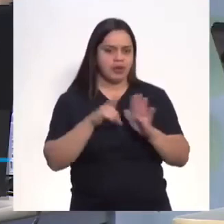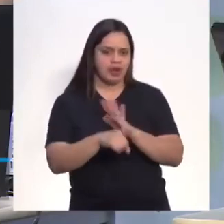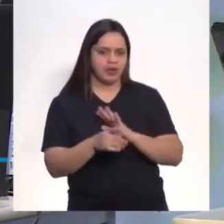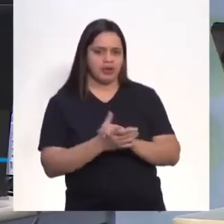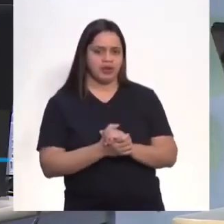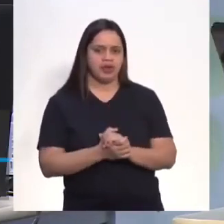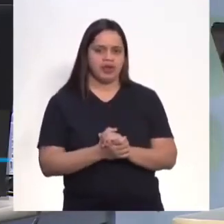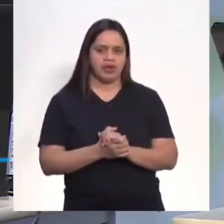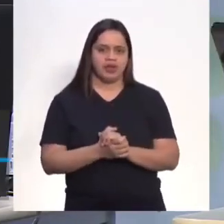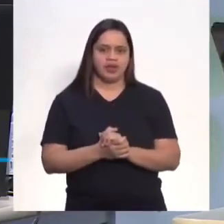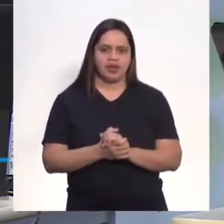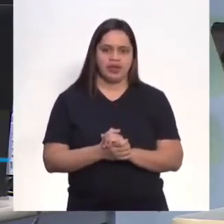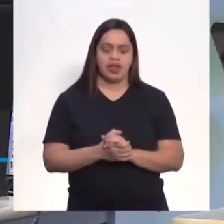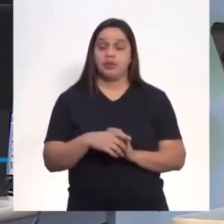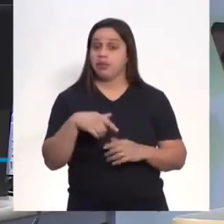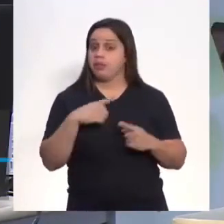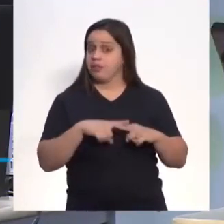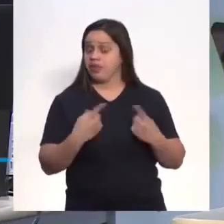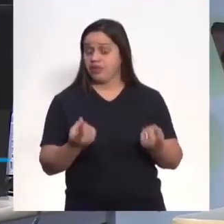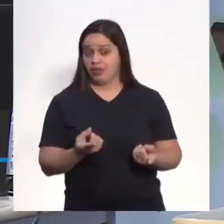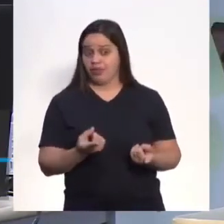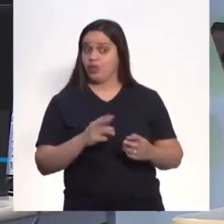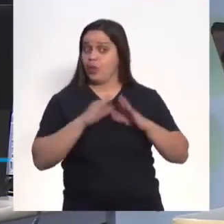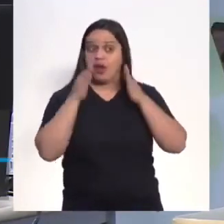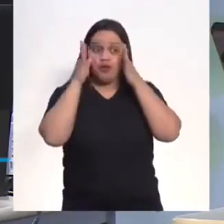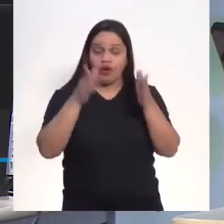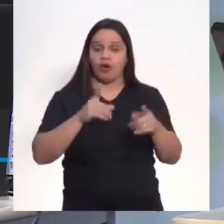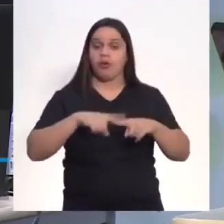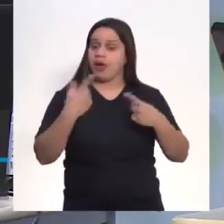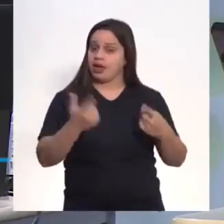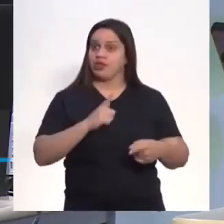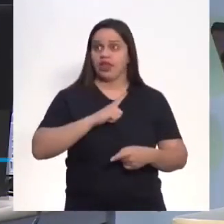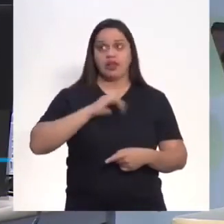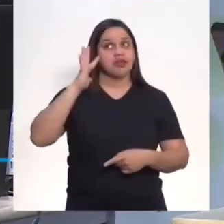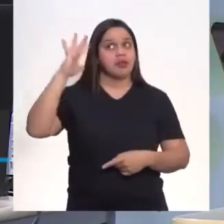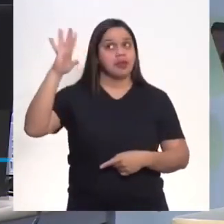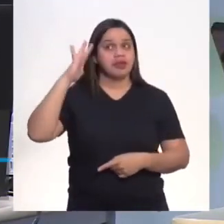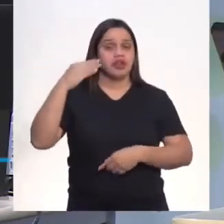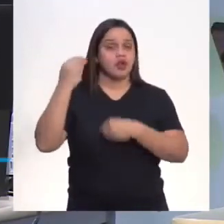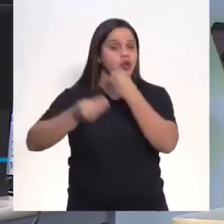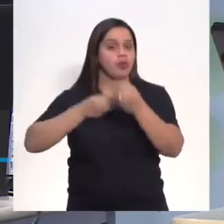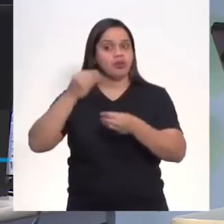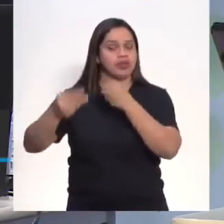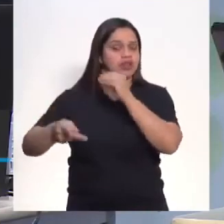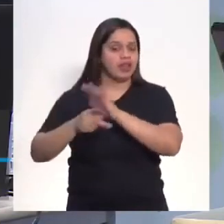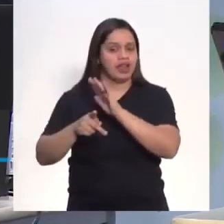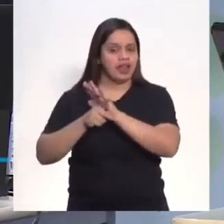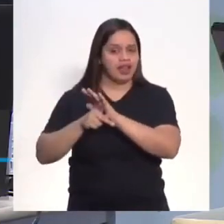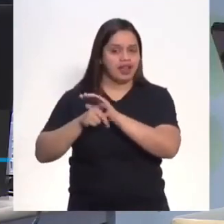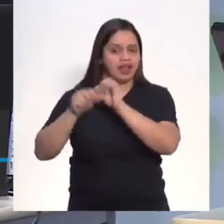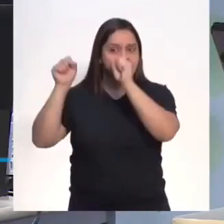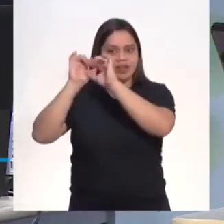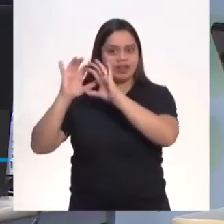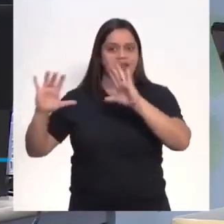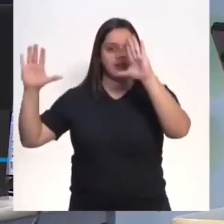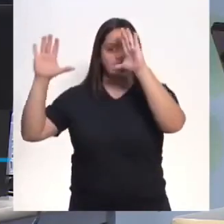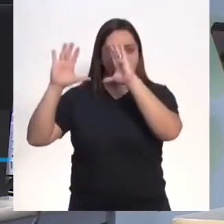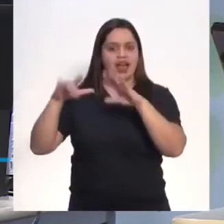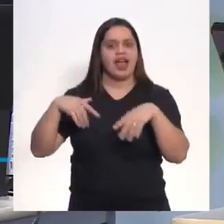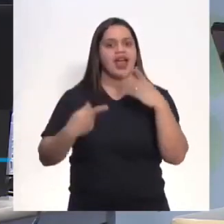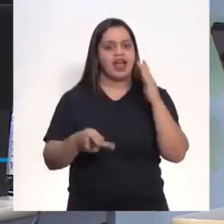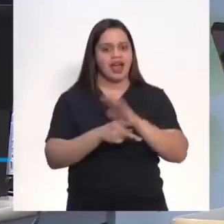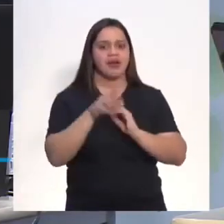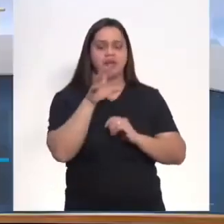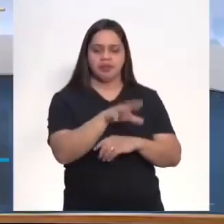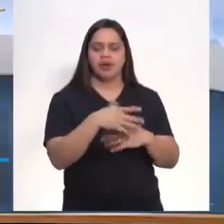na minha cabeça como é uma bruxa. Isso, olha. Ela fica concreta na minha cabeça. Tem um signo linguístico. É muito para eles, né? Signo linguístico.